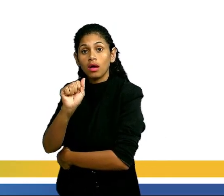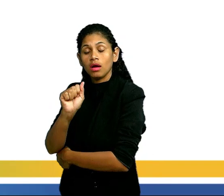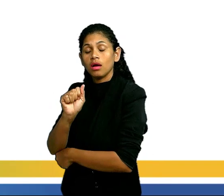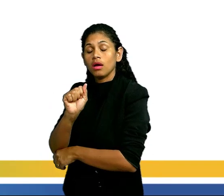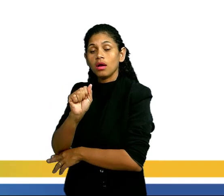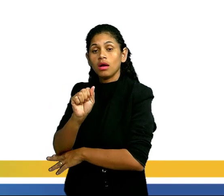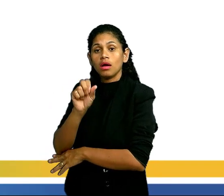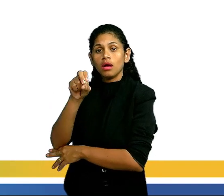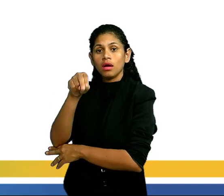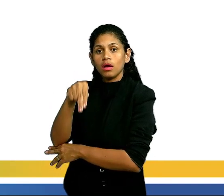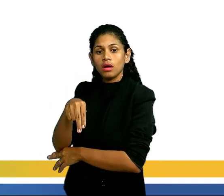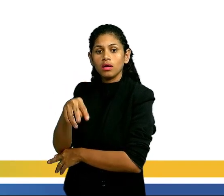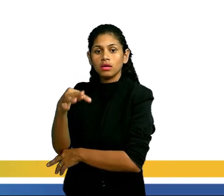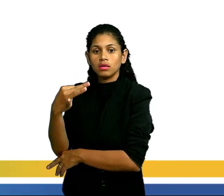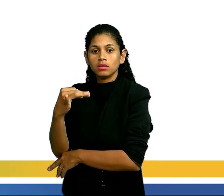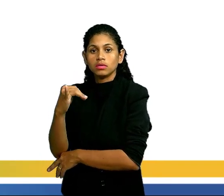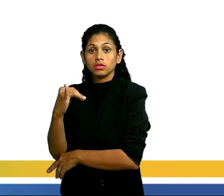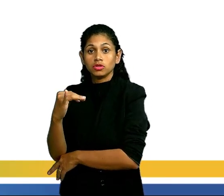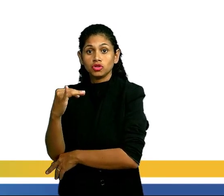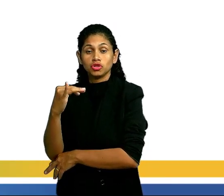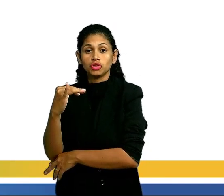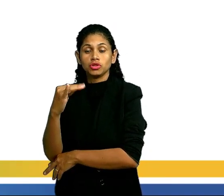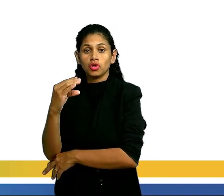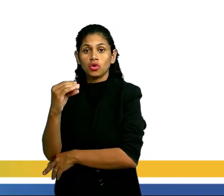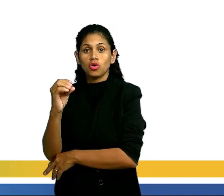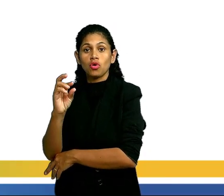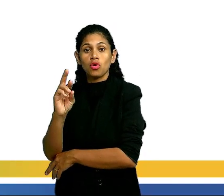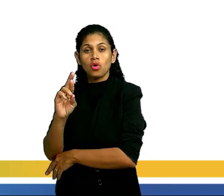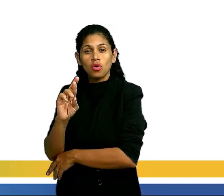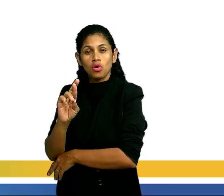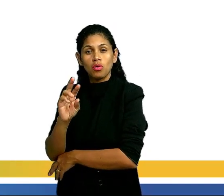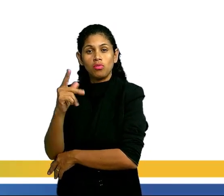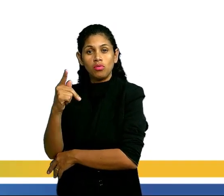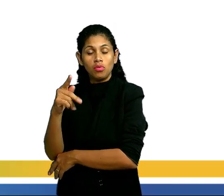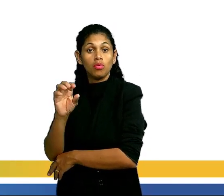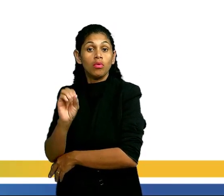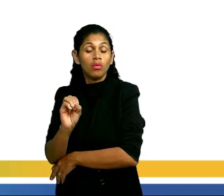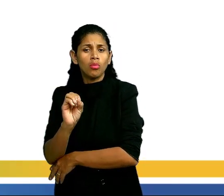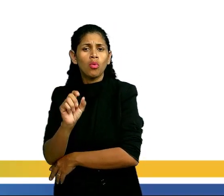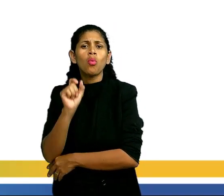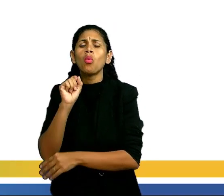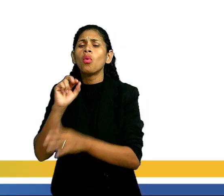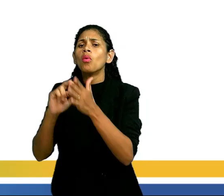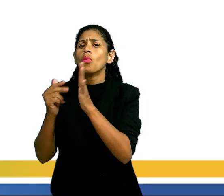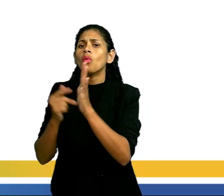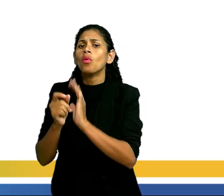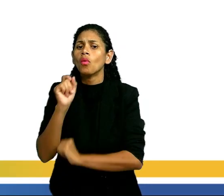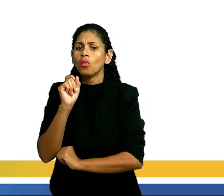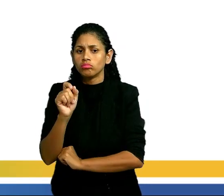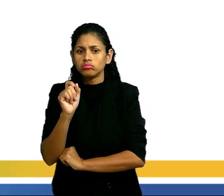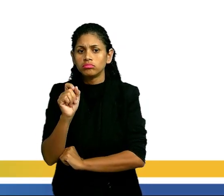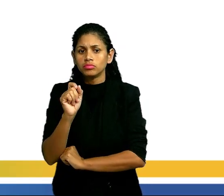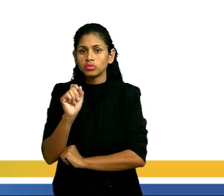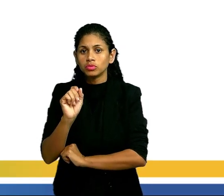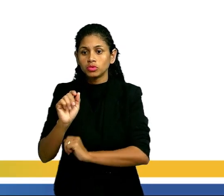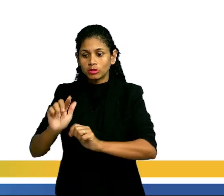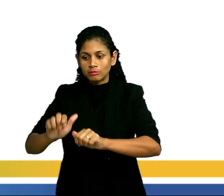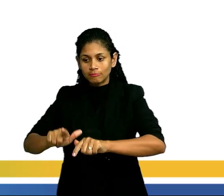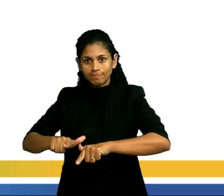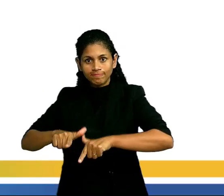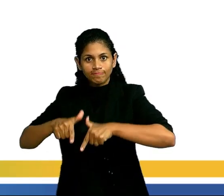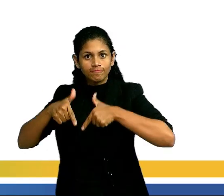moléculas que atuam na defesa do organismo e é uma proteína que atua de modo a